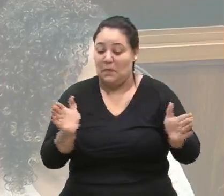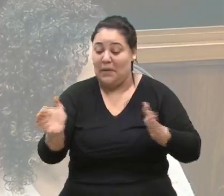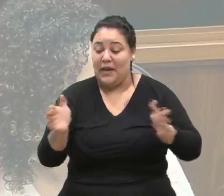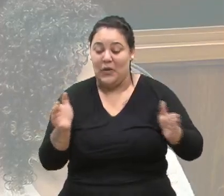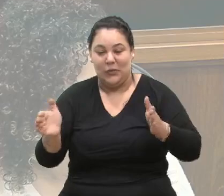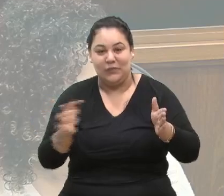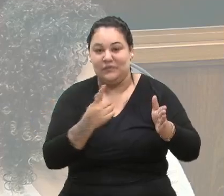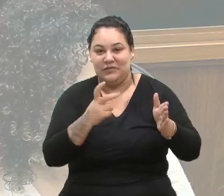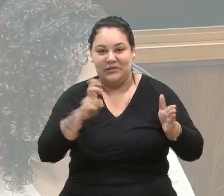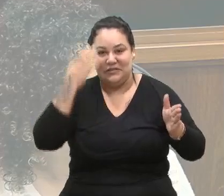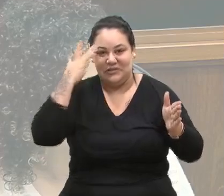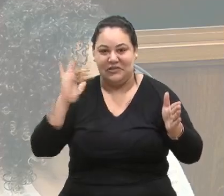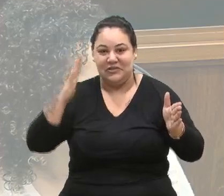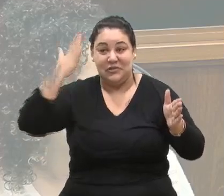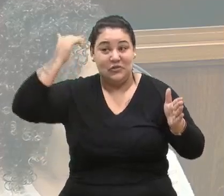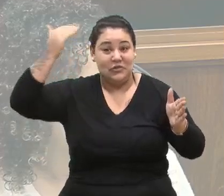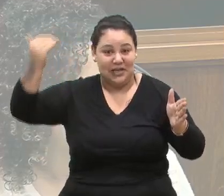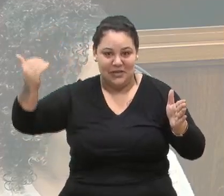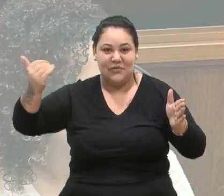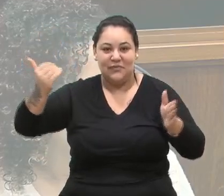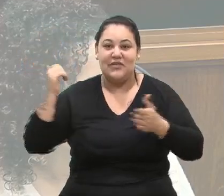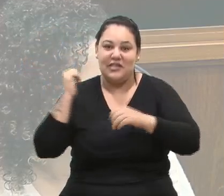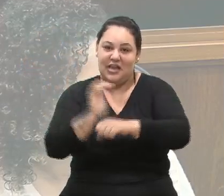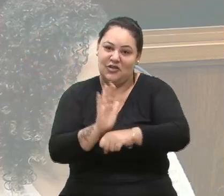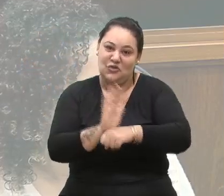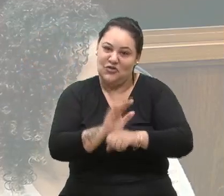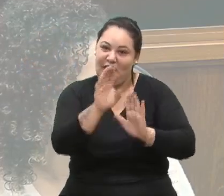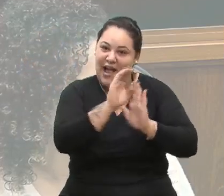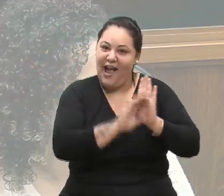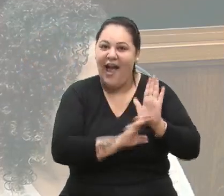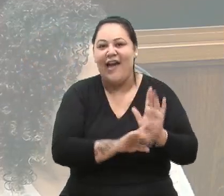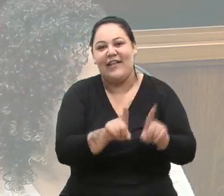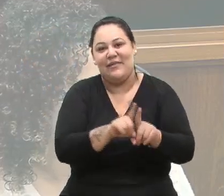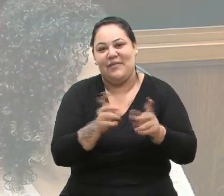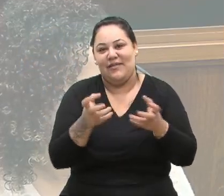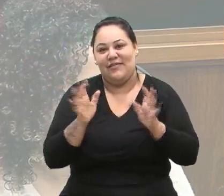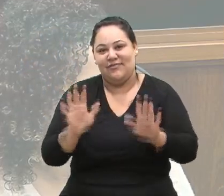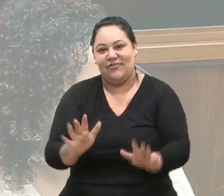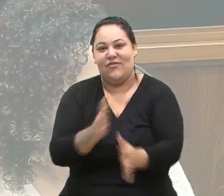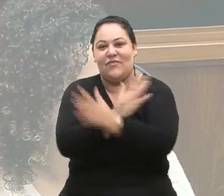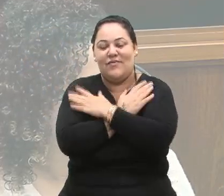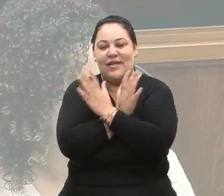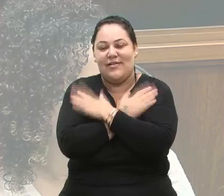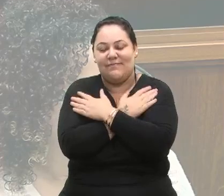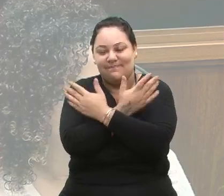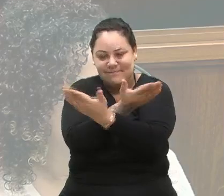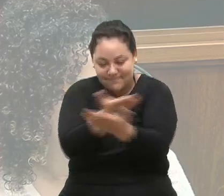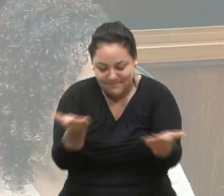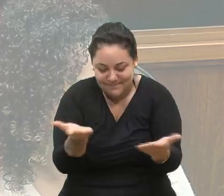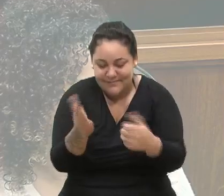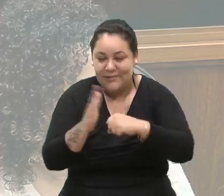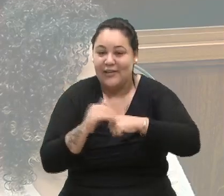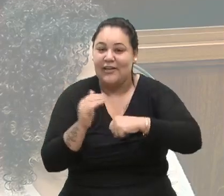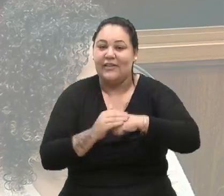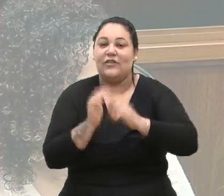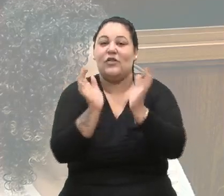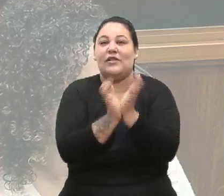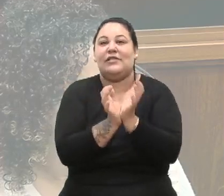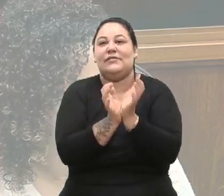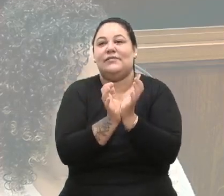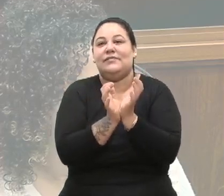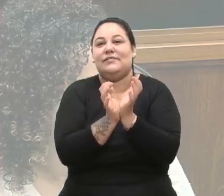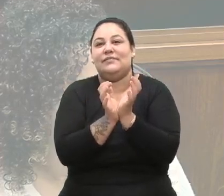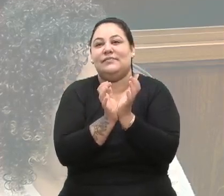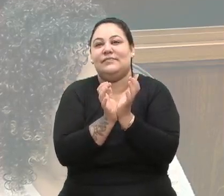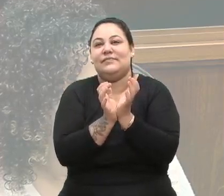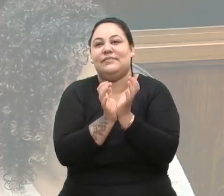sucesso e muito promissor na carreira de vocês. Mas queria aqui deixar um abraço muito grande a um querido colega que nos deixa aqui, né,